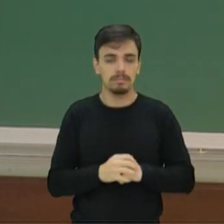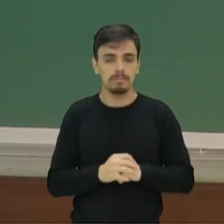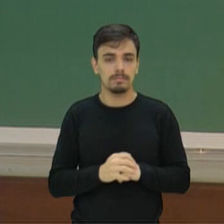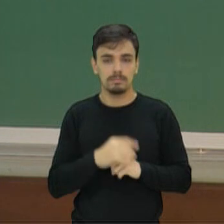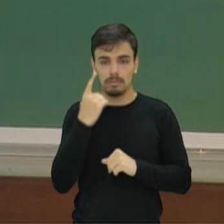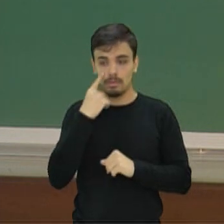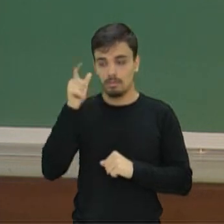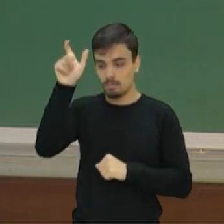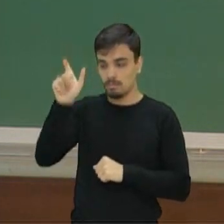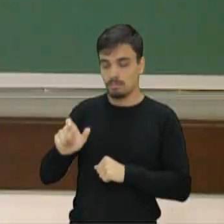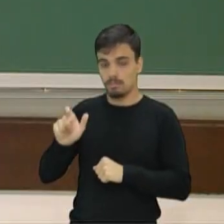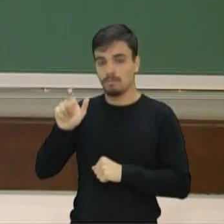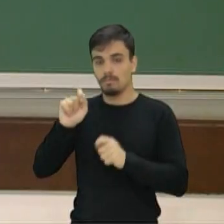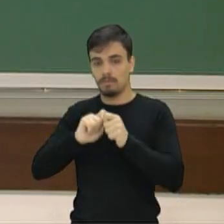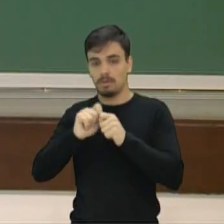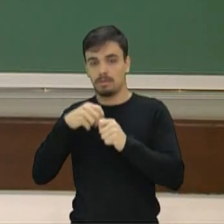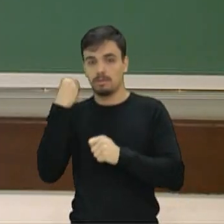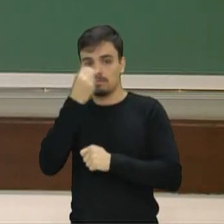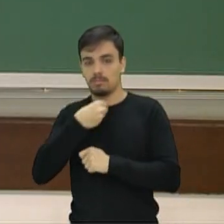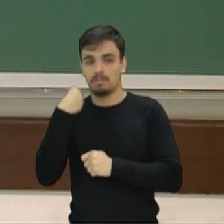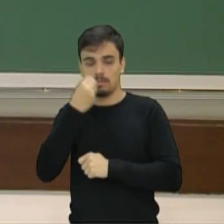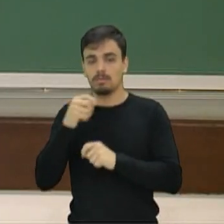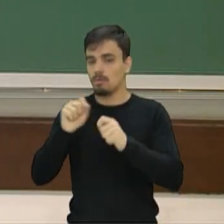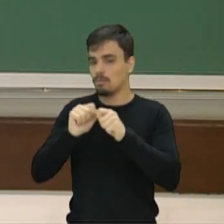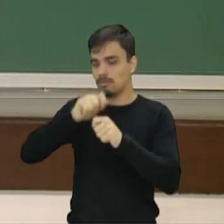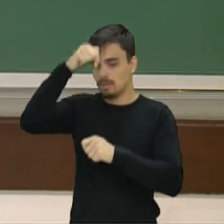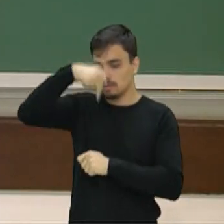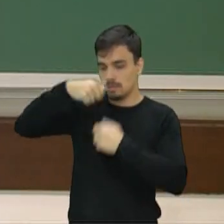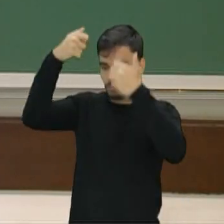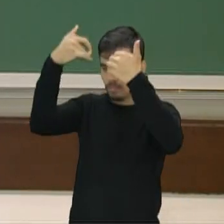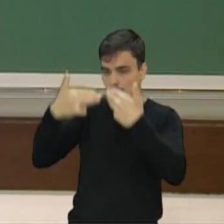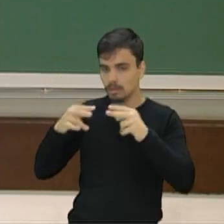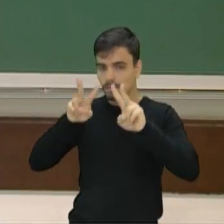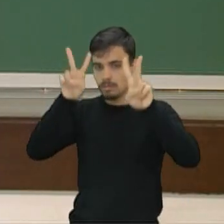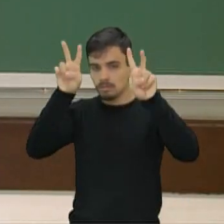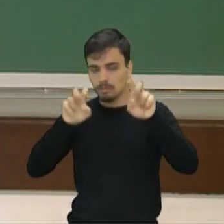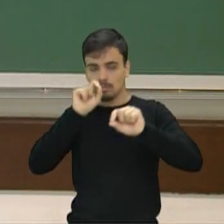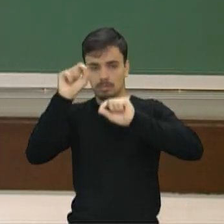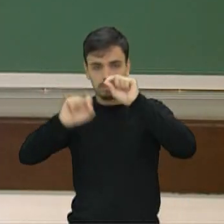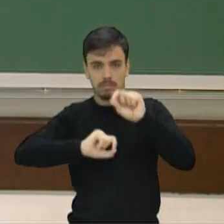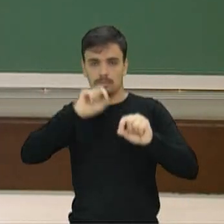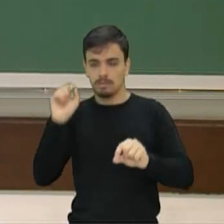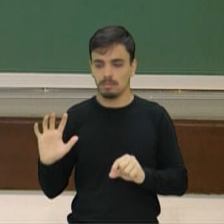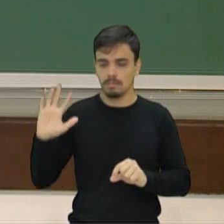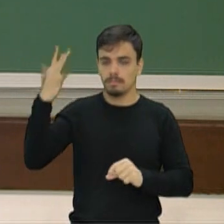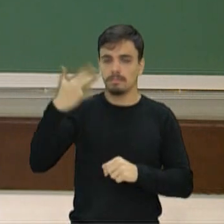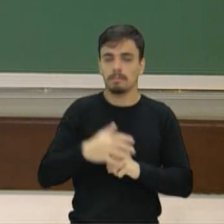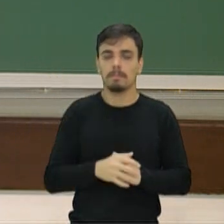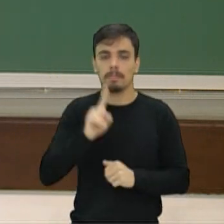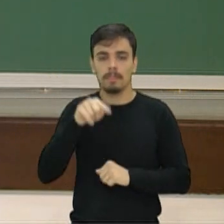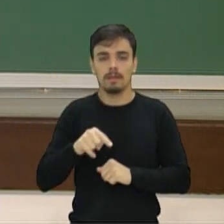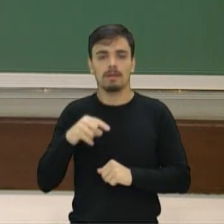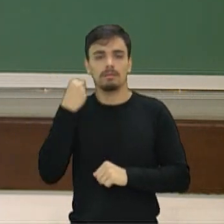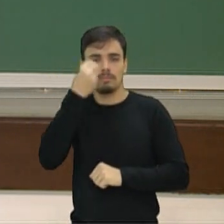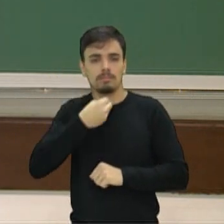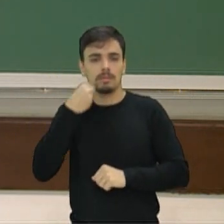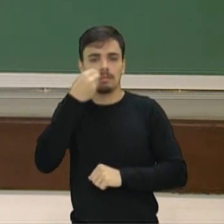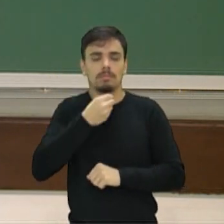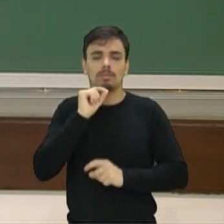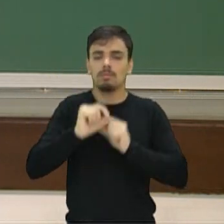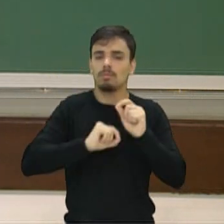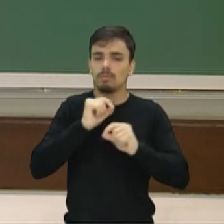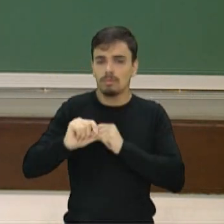um experimento que eu não vou retomar, não vou falar muito do experimento aqui, mas é fato. Foi experimentalmente que